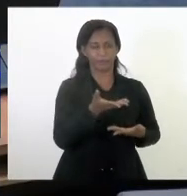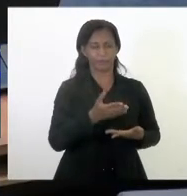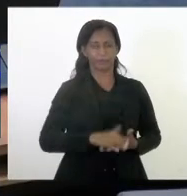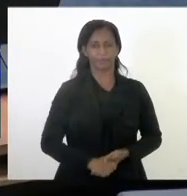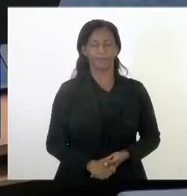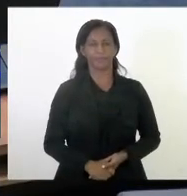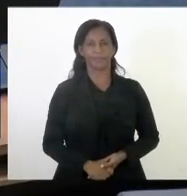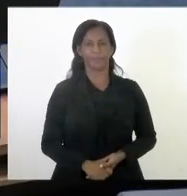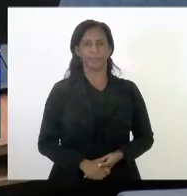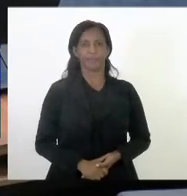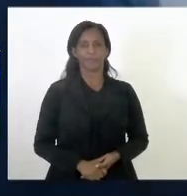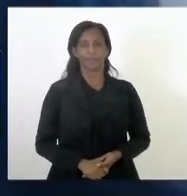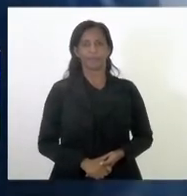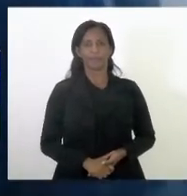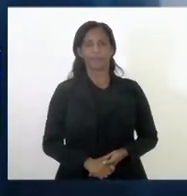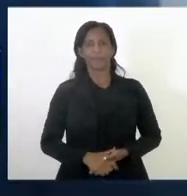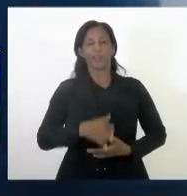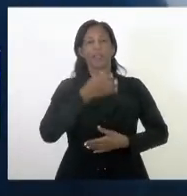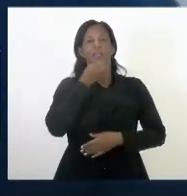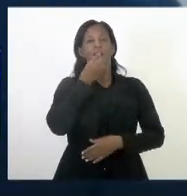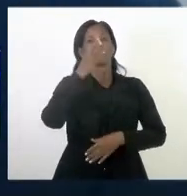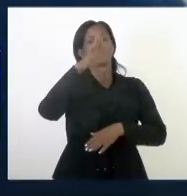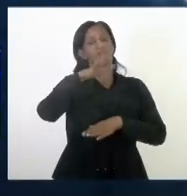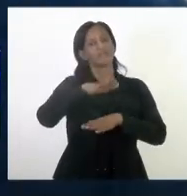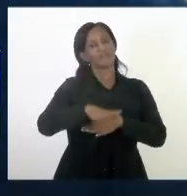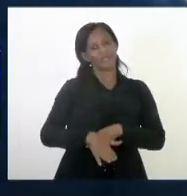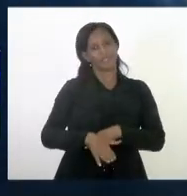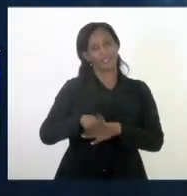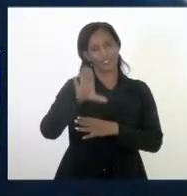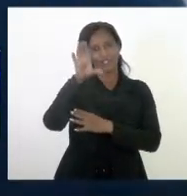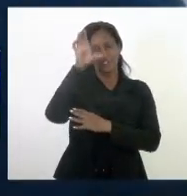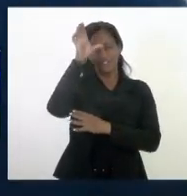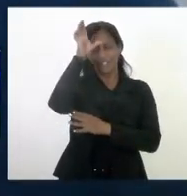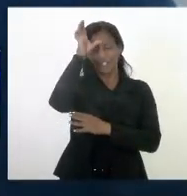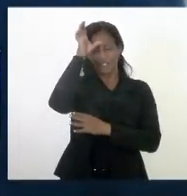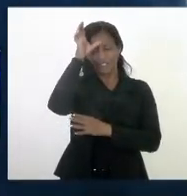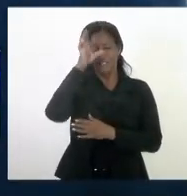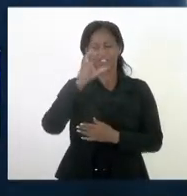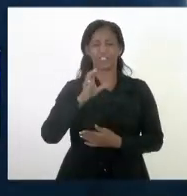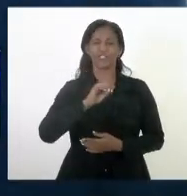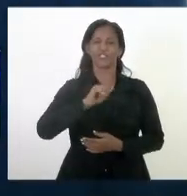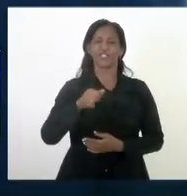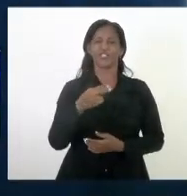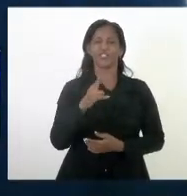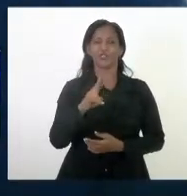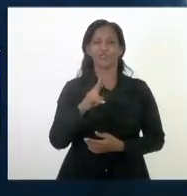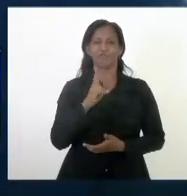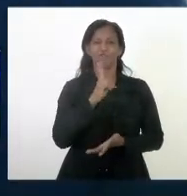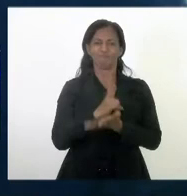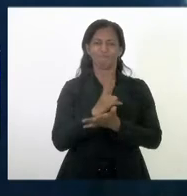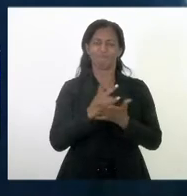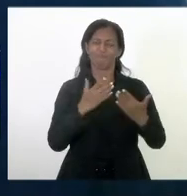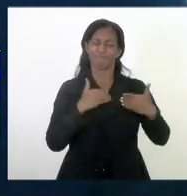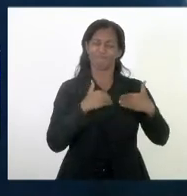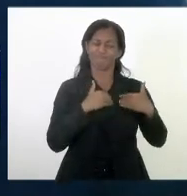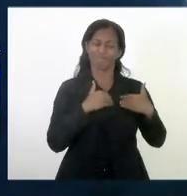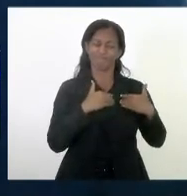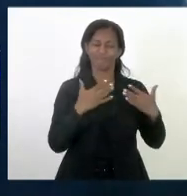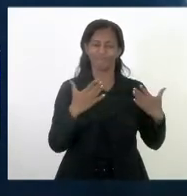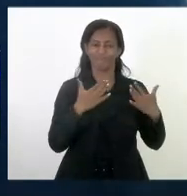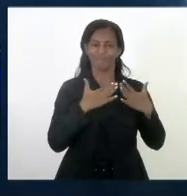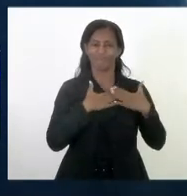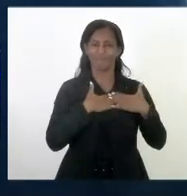Boa tarde, presidente Tia Ju. Eu sempre faço questão de saudá-la como um símbolo